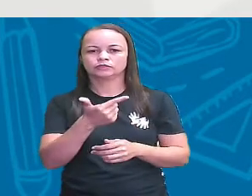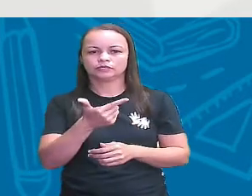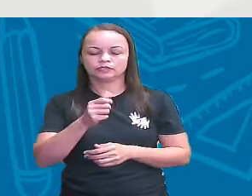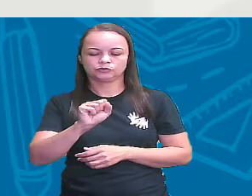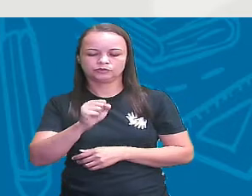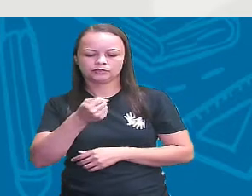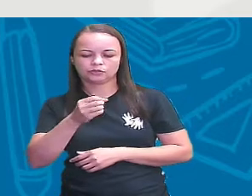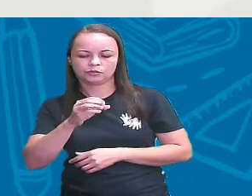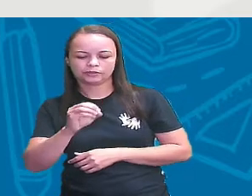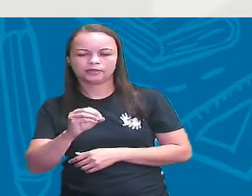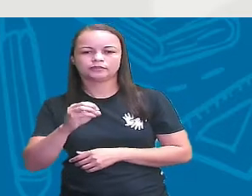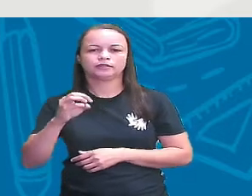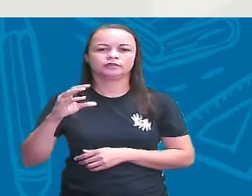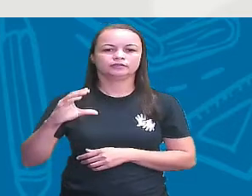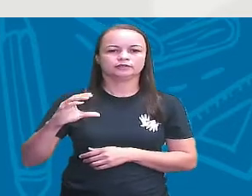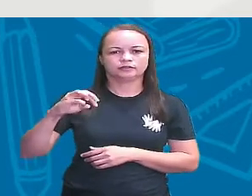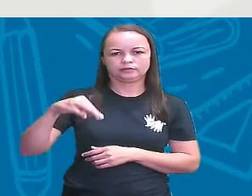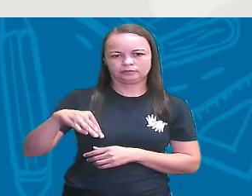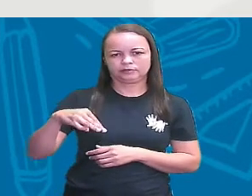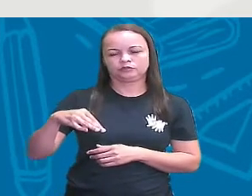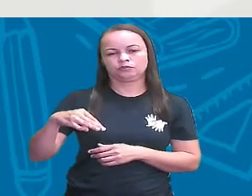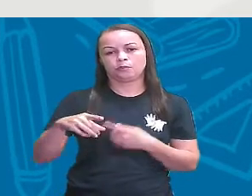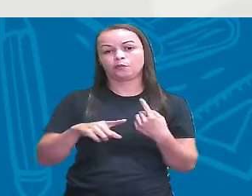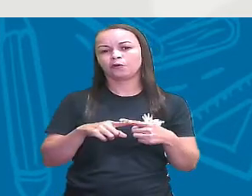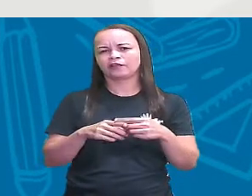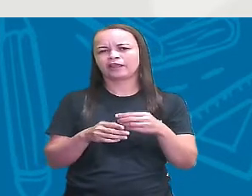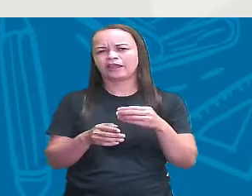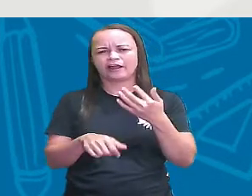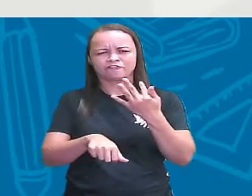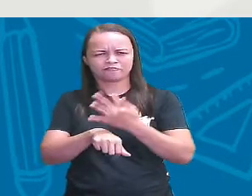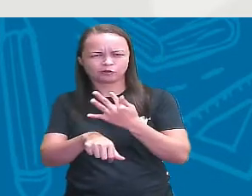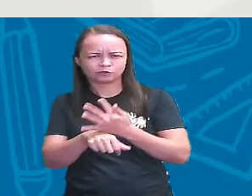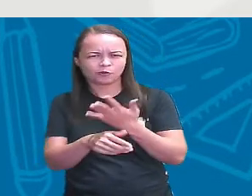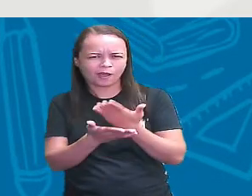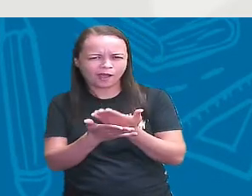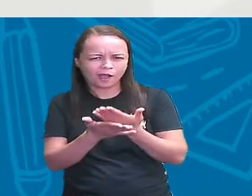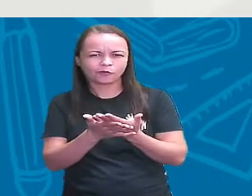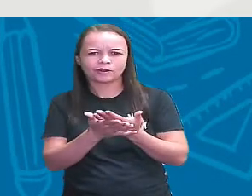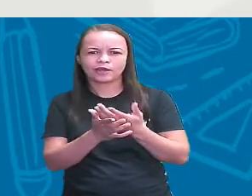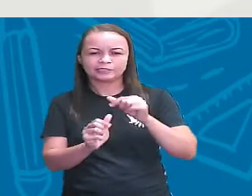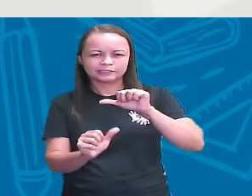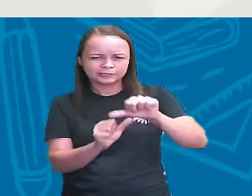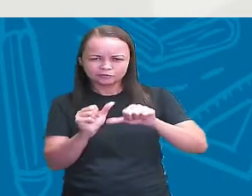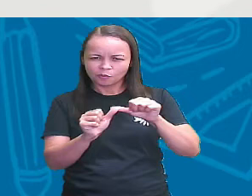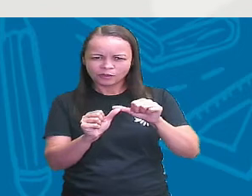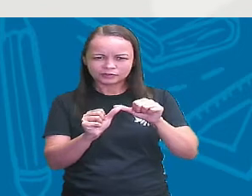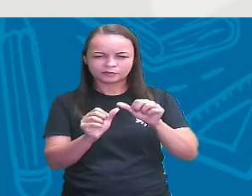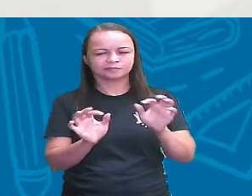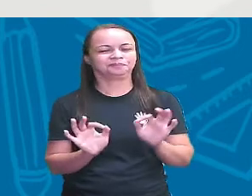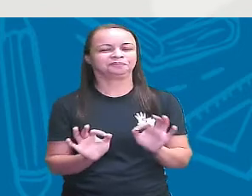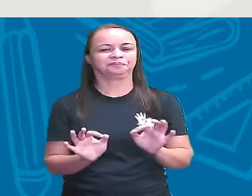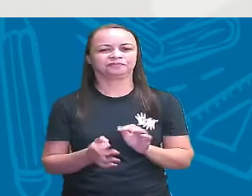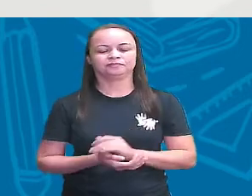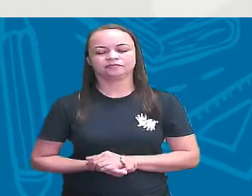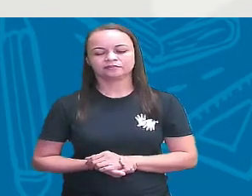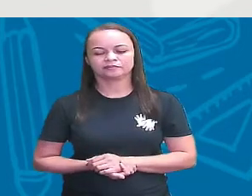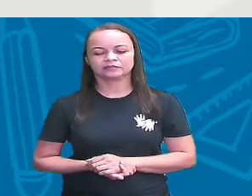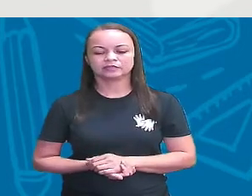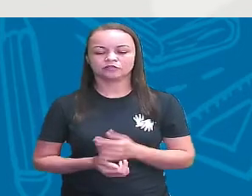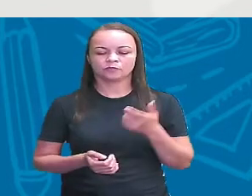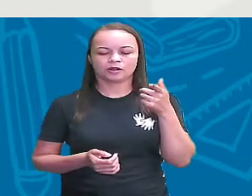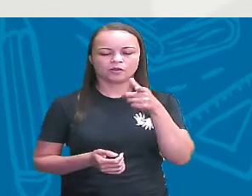ela não faltou a aula de transformação de medida. Vamos lá para mais